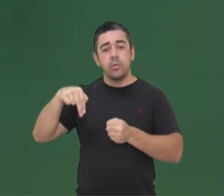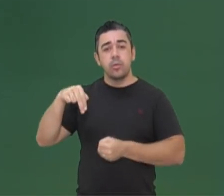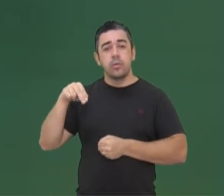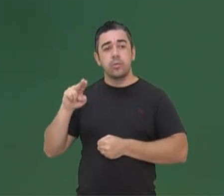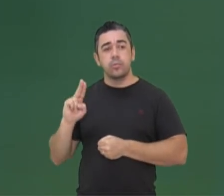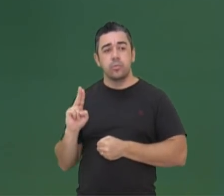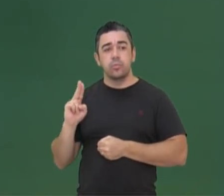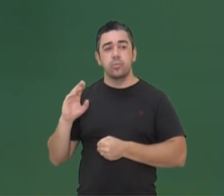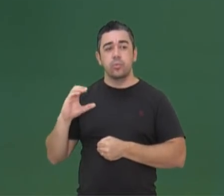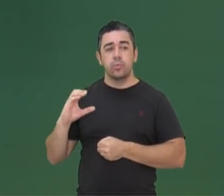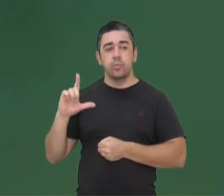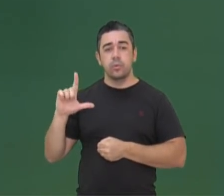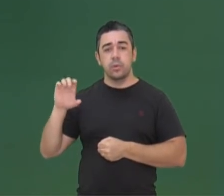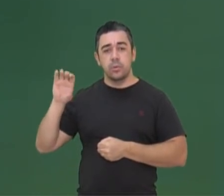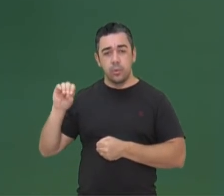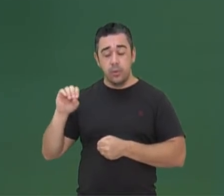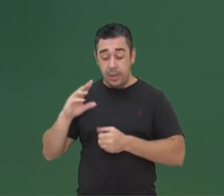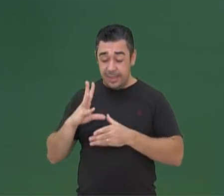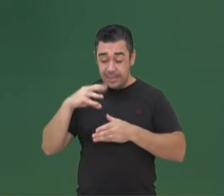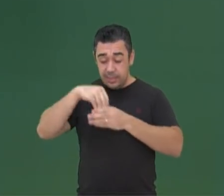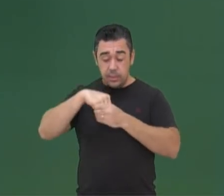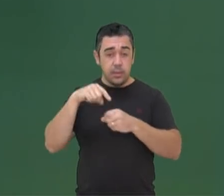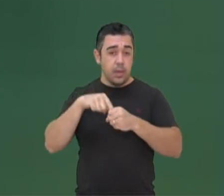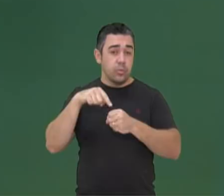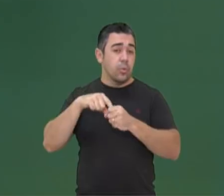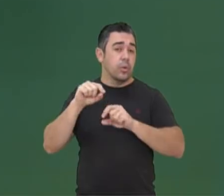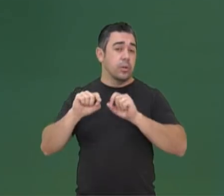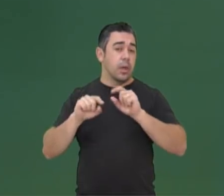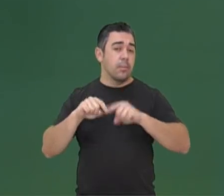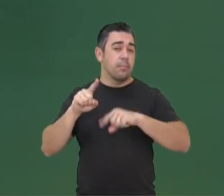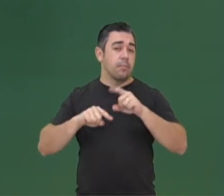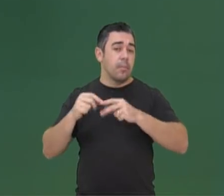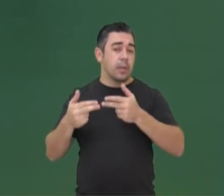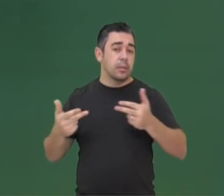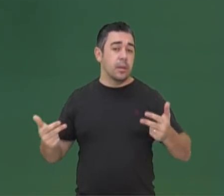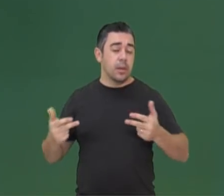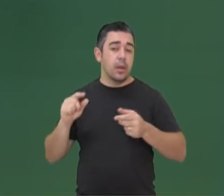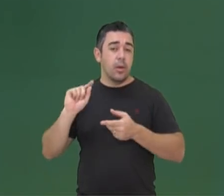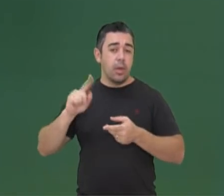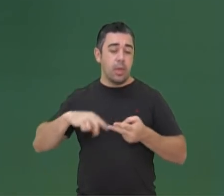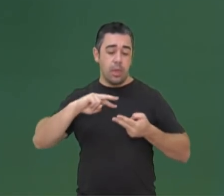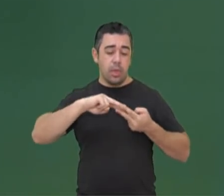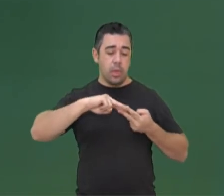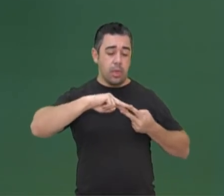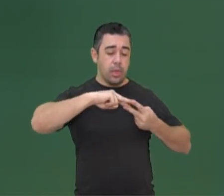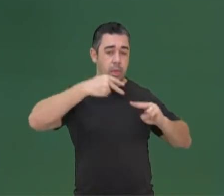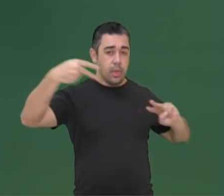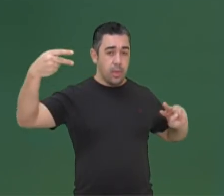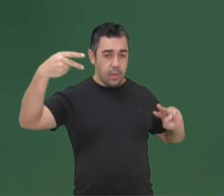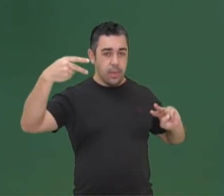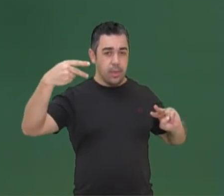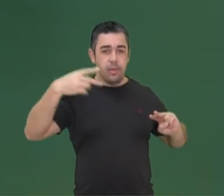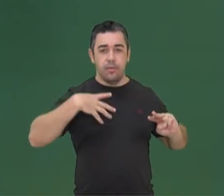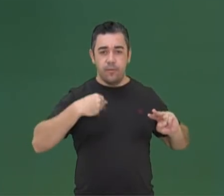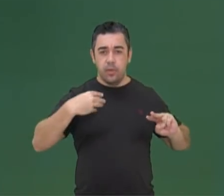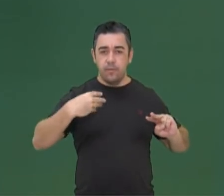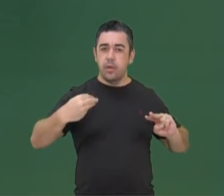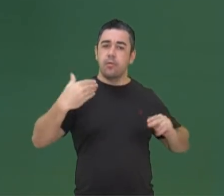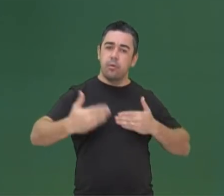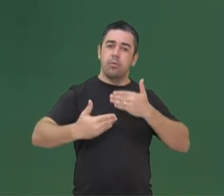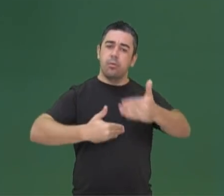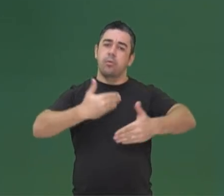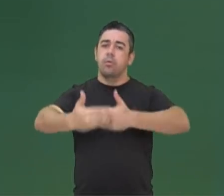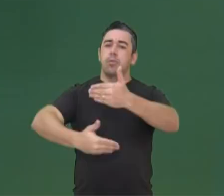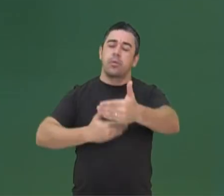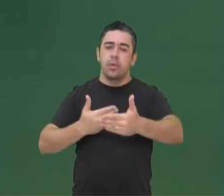E dentro do núcleo, nós temos o material hereditário, né? O material genético que contém as informações